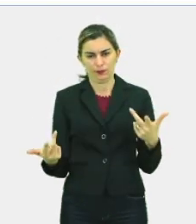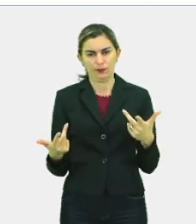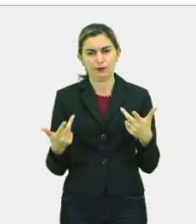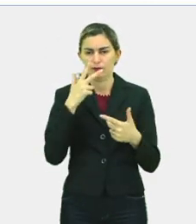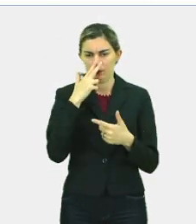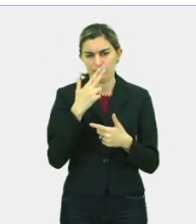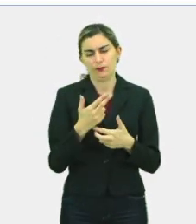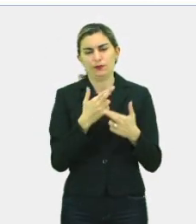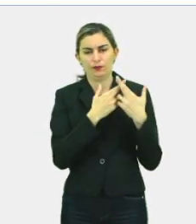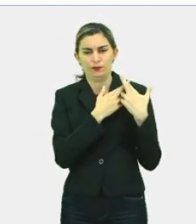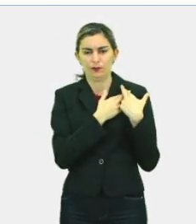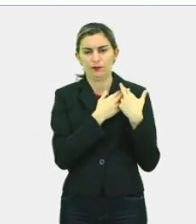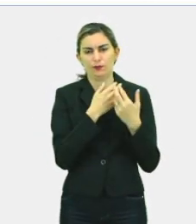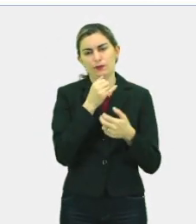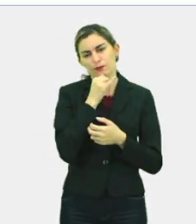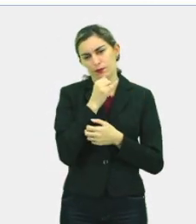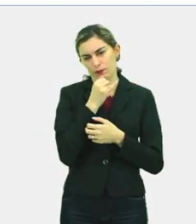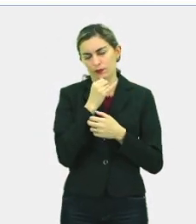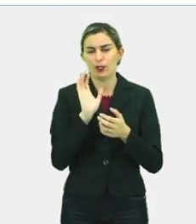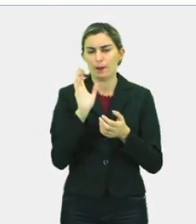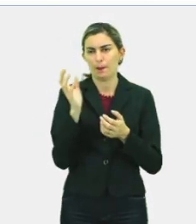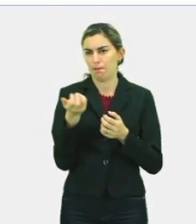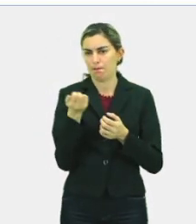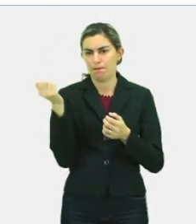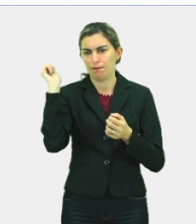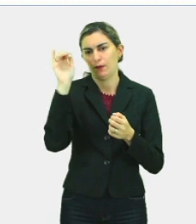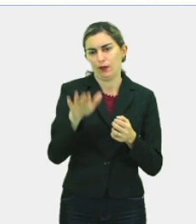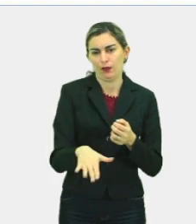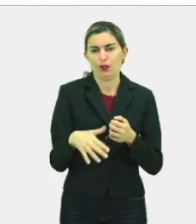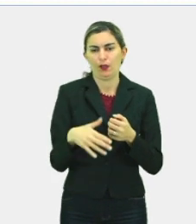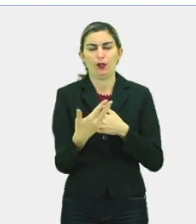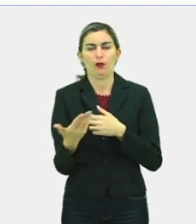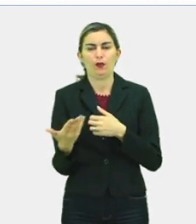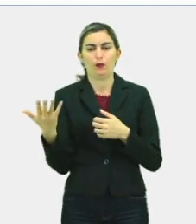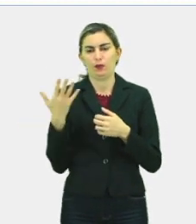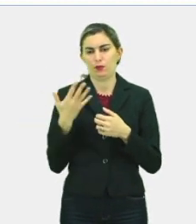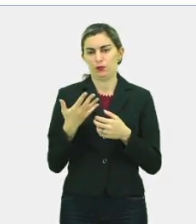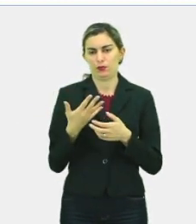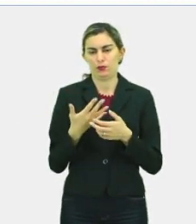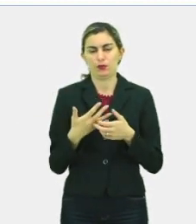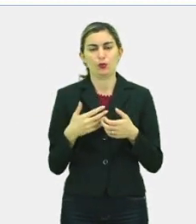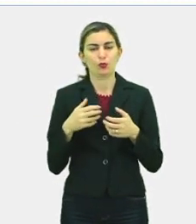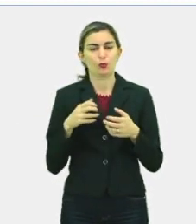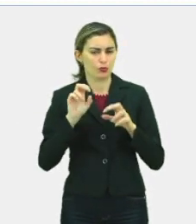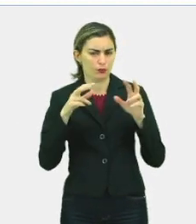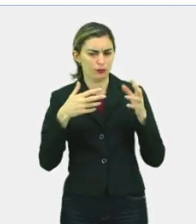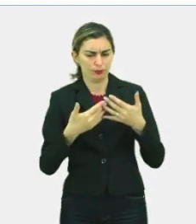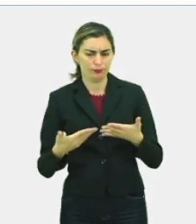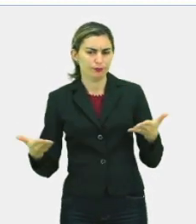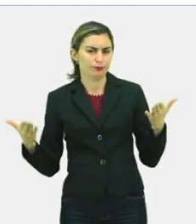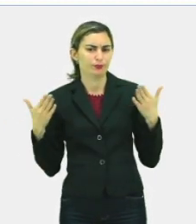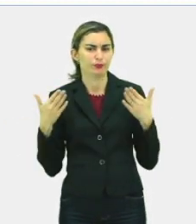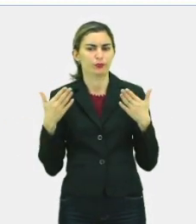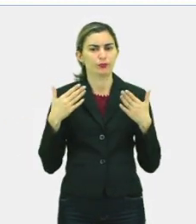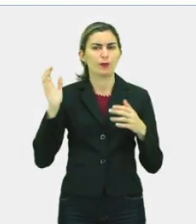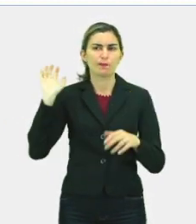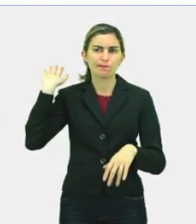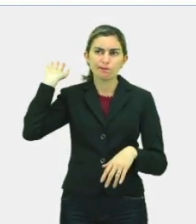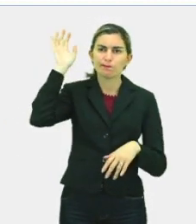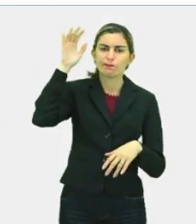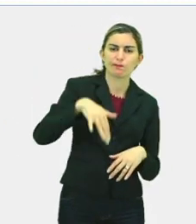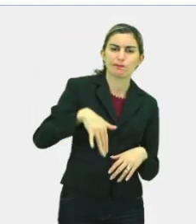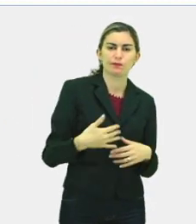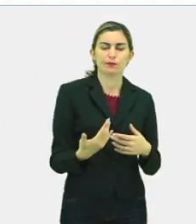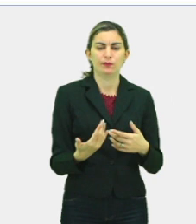da mesma função, como por exemplo uma peteca, na quadra adversária, sobre uma rede ou